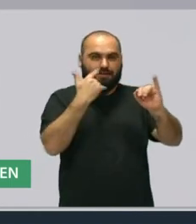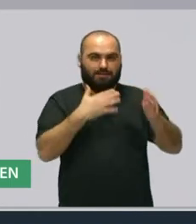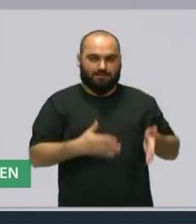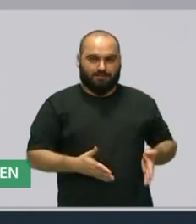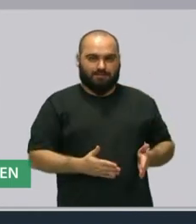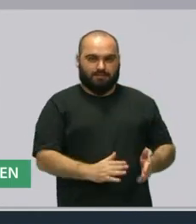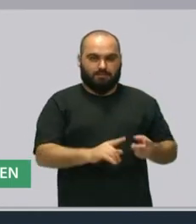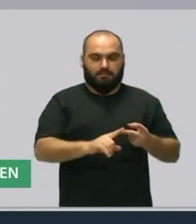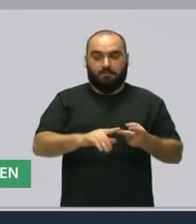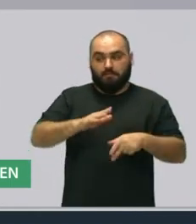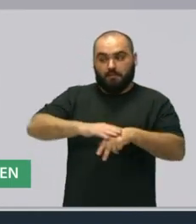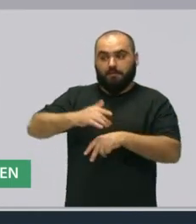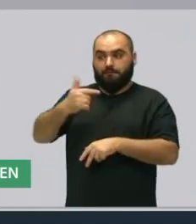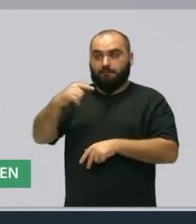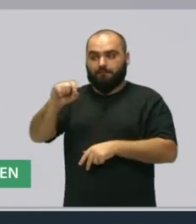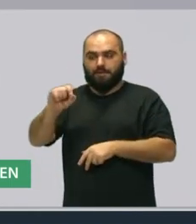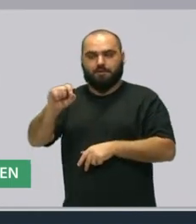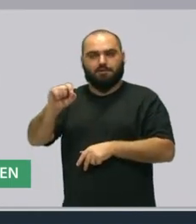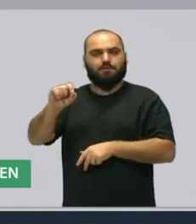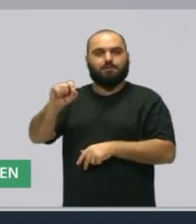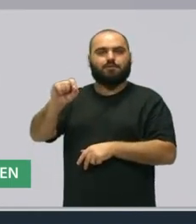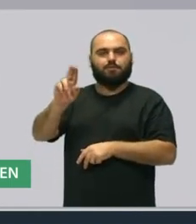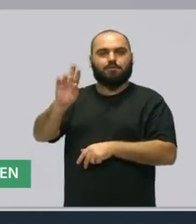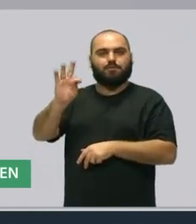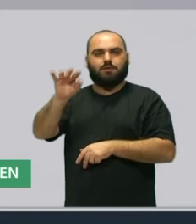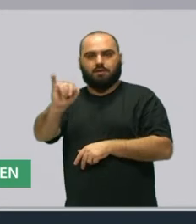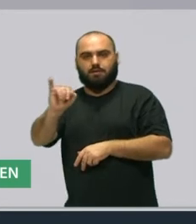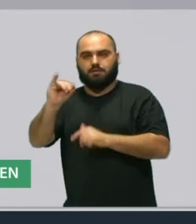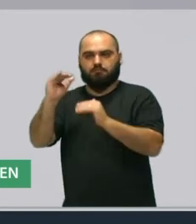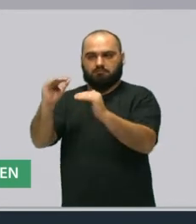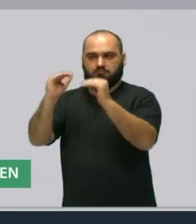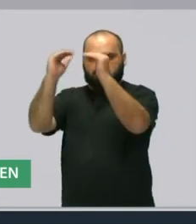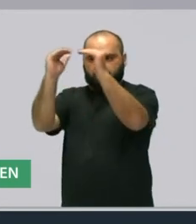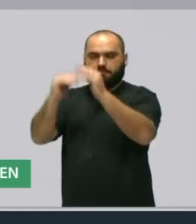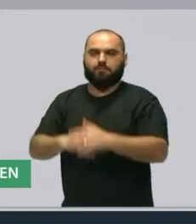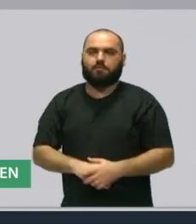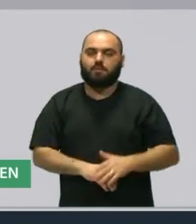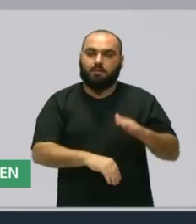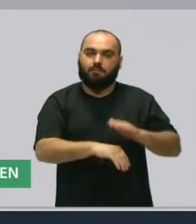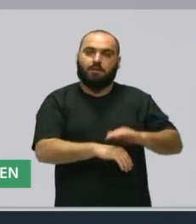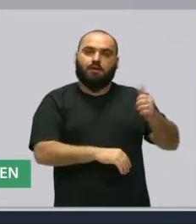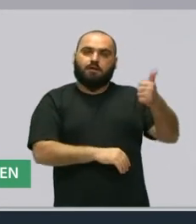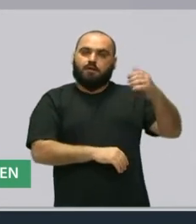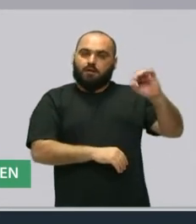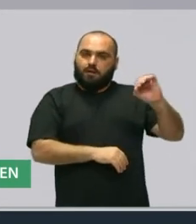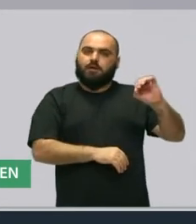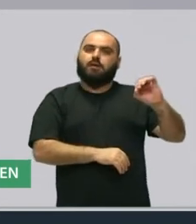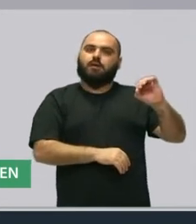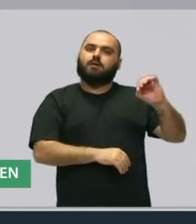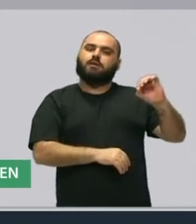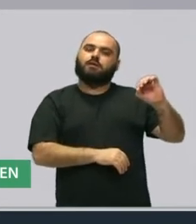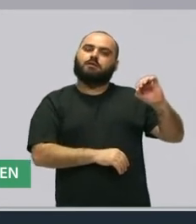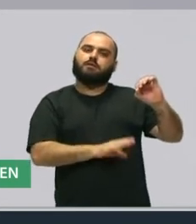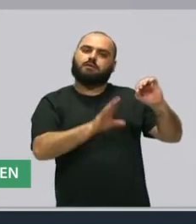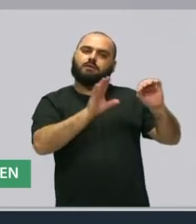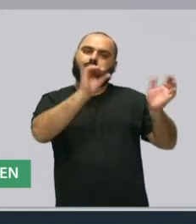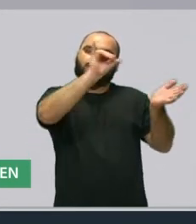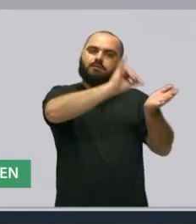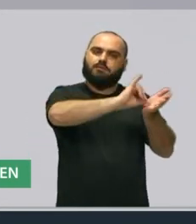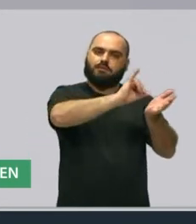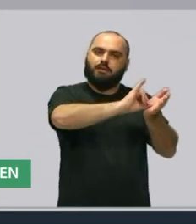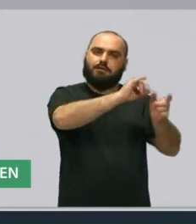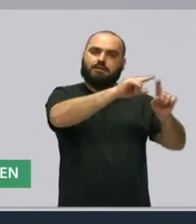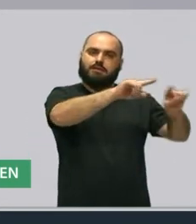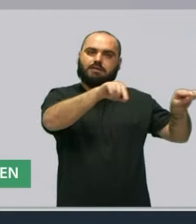mais 20 leitos de UTI adulto, mais 10 leitos no centro, 10